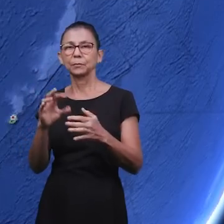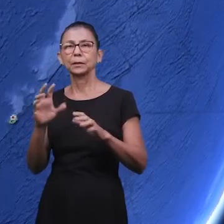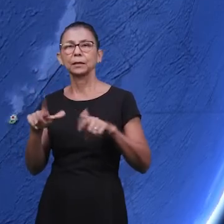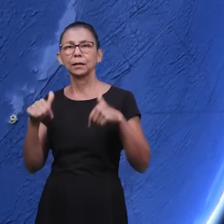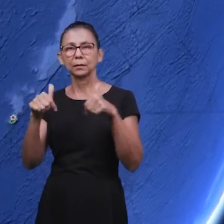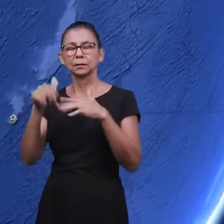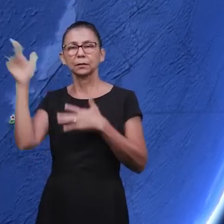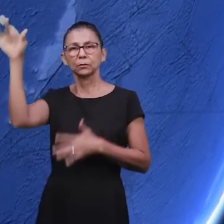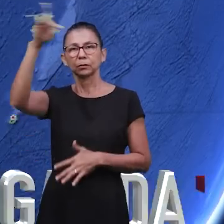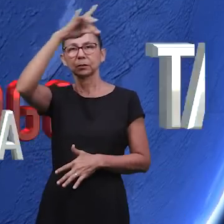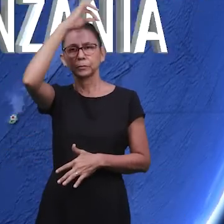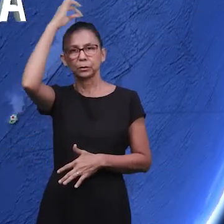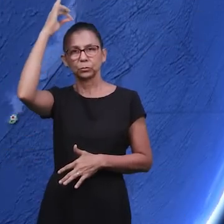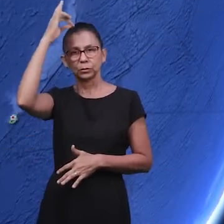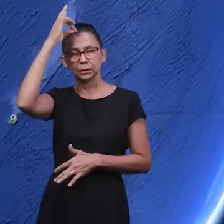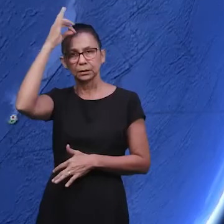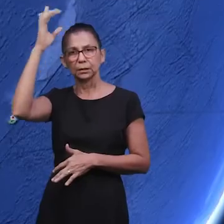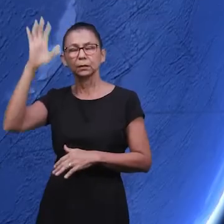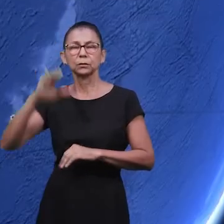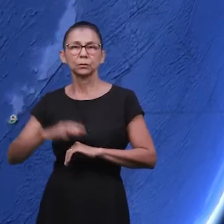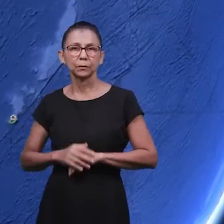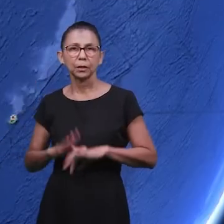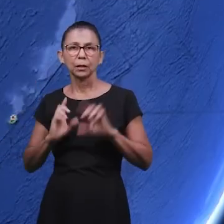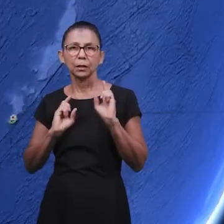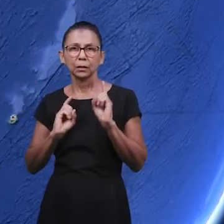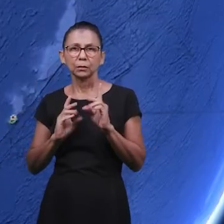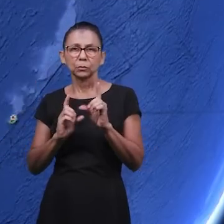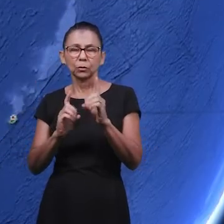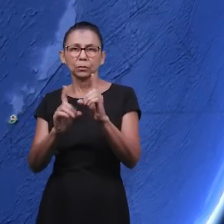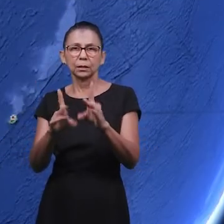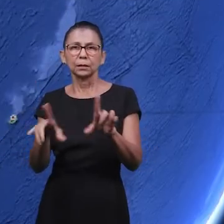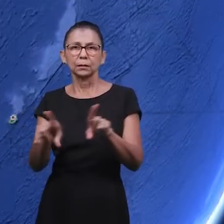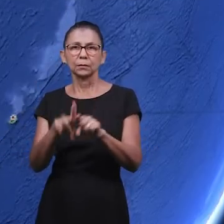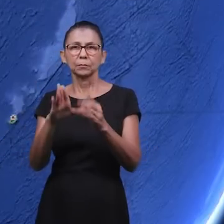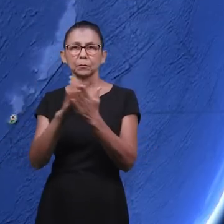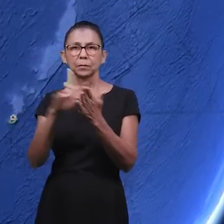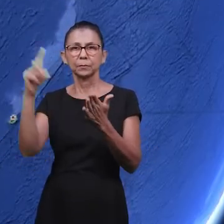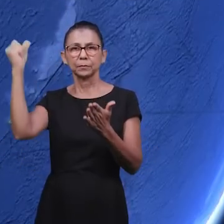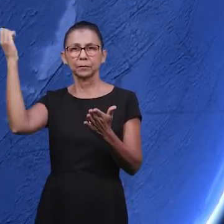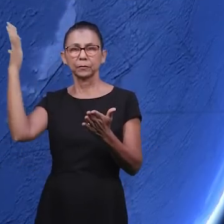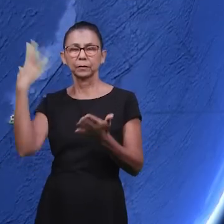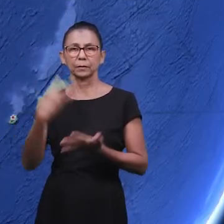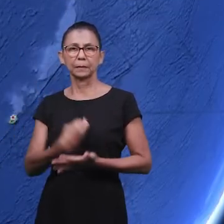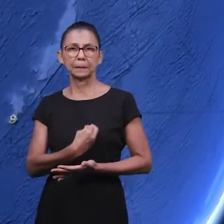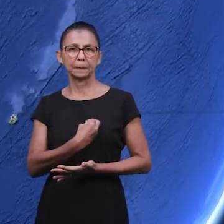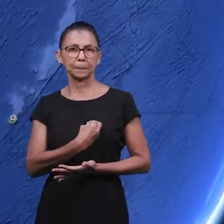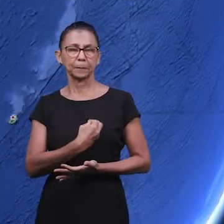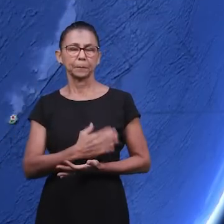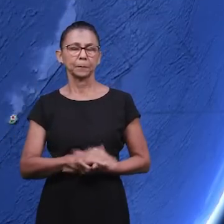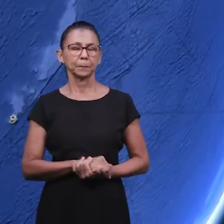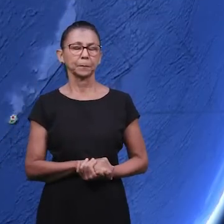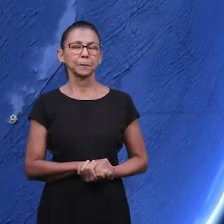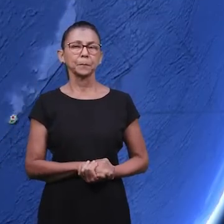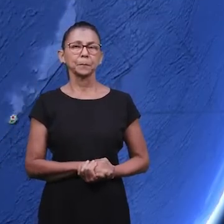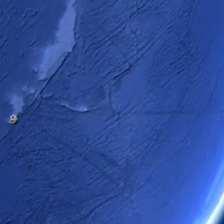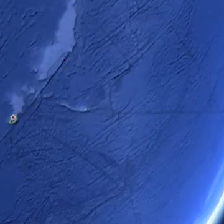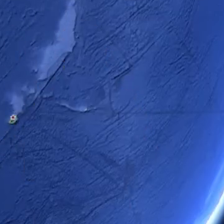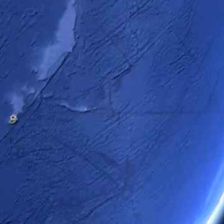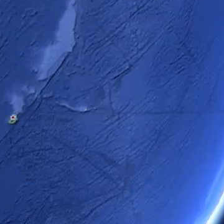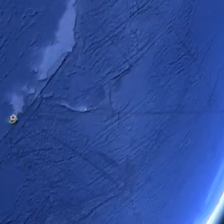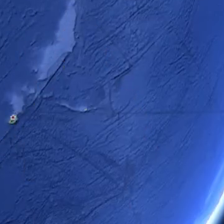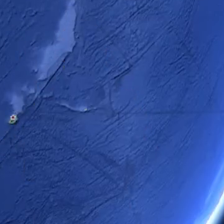pela direção do Espírito Santo de Deus e unidas pela Palavra Viva.